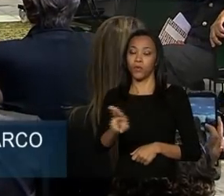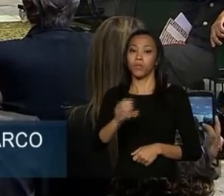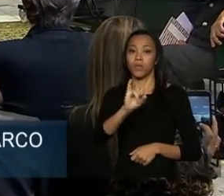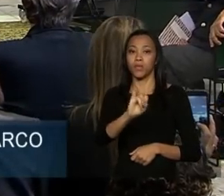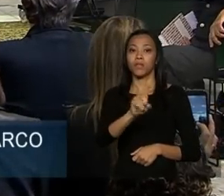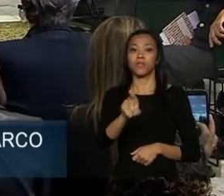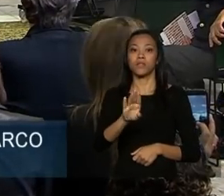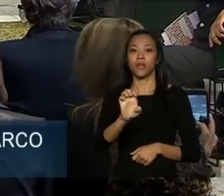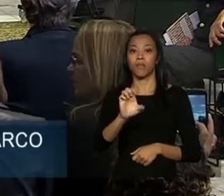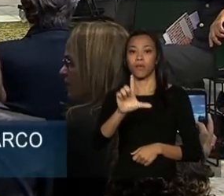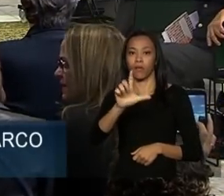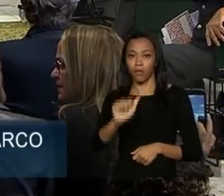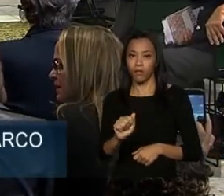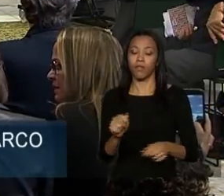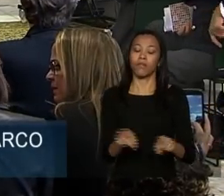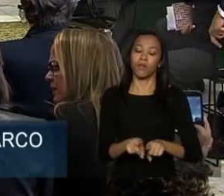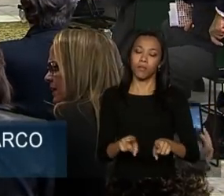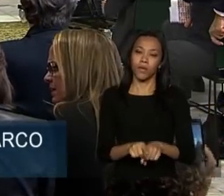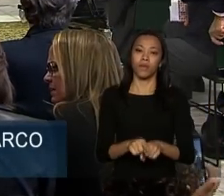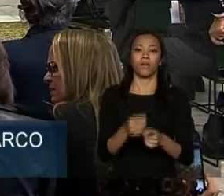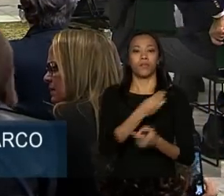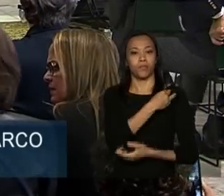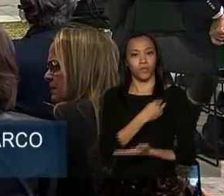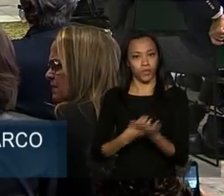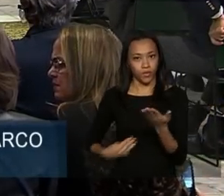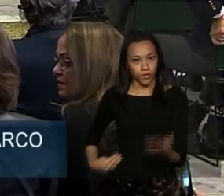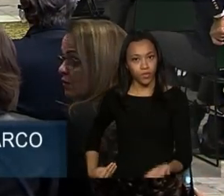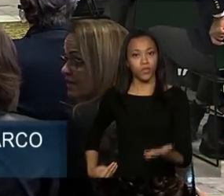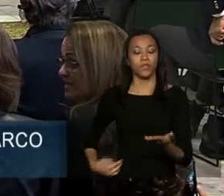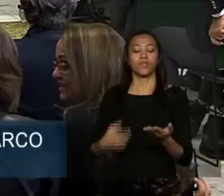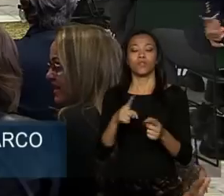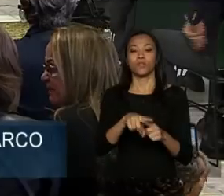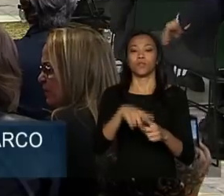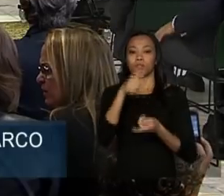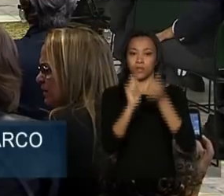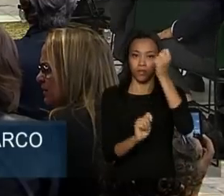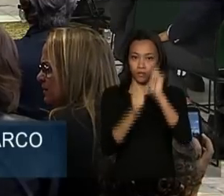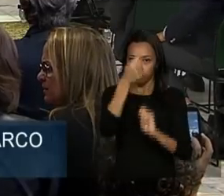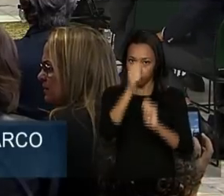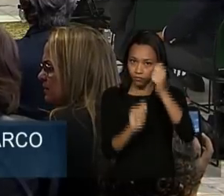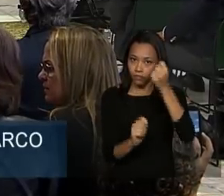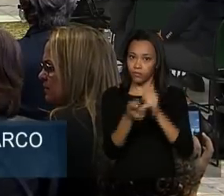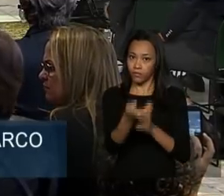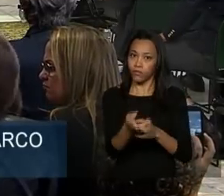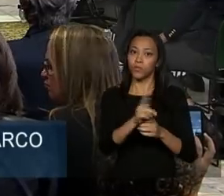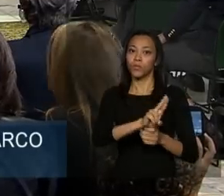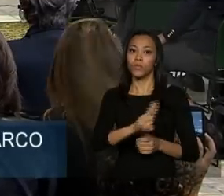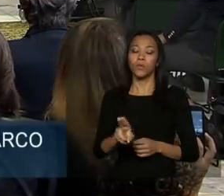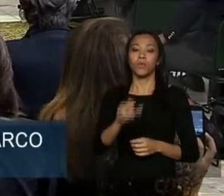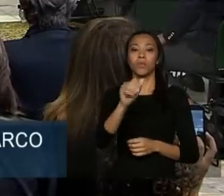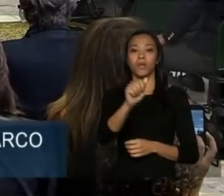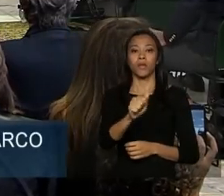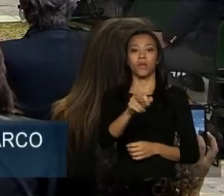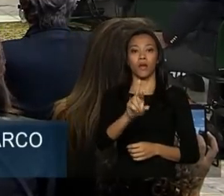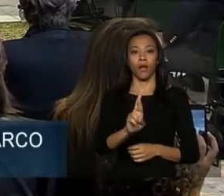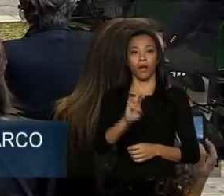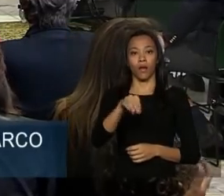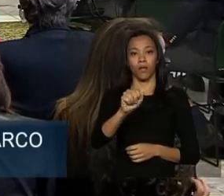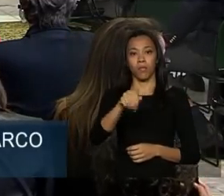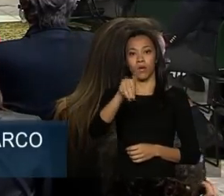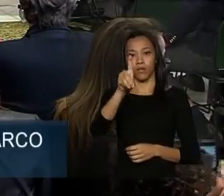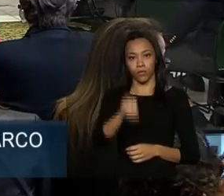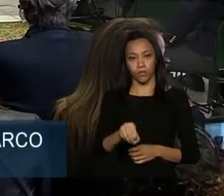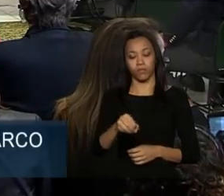querido amigo ministro da Indústria, Comércio Exterior, Armando Monteiro,